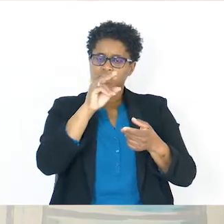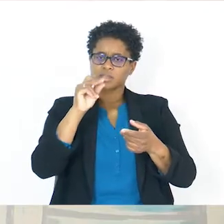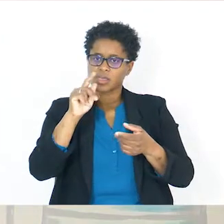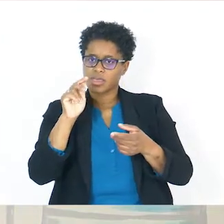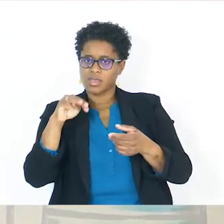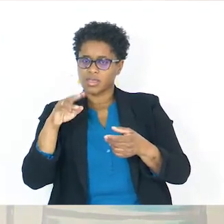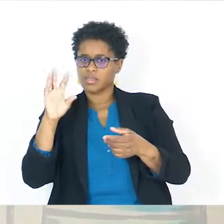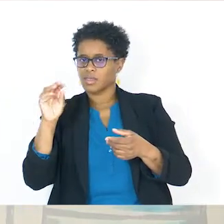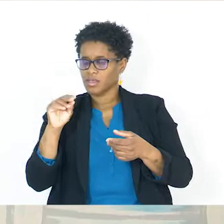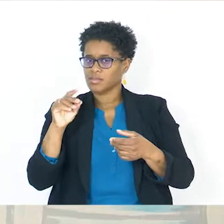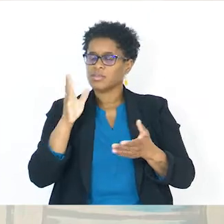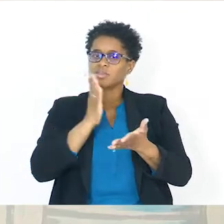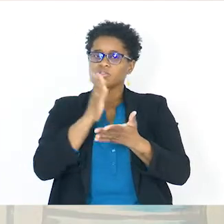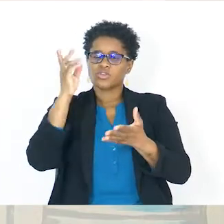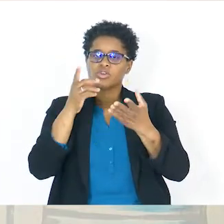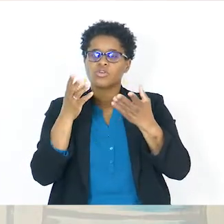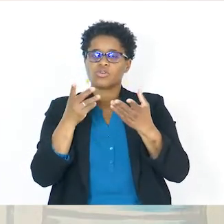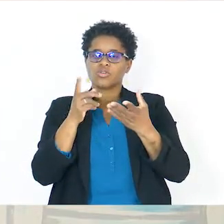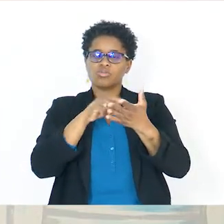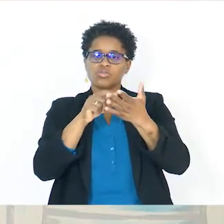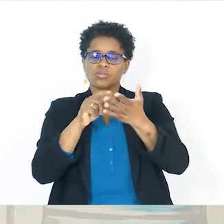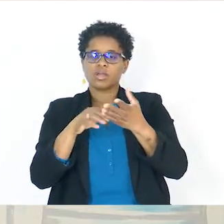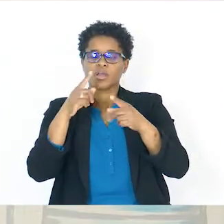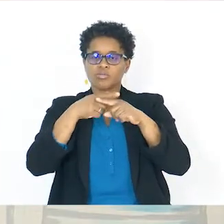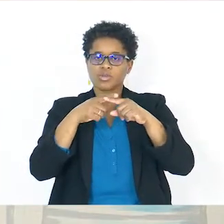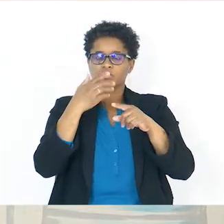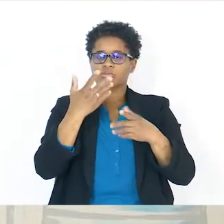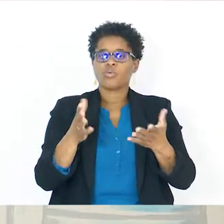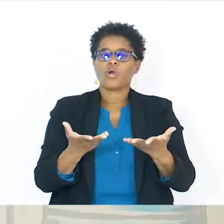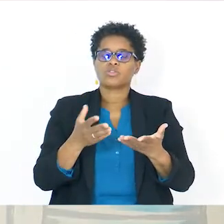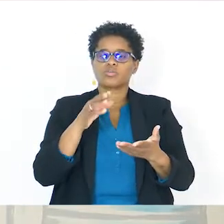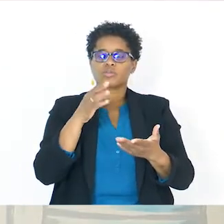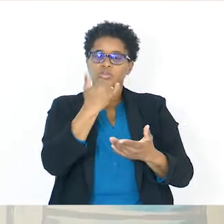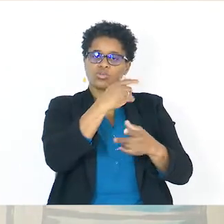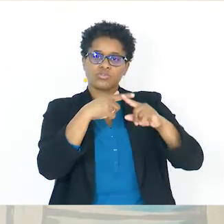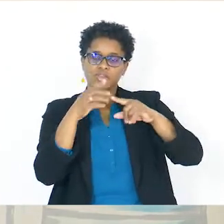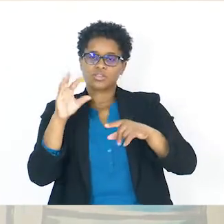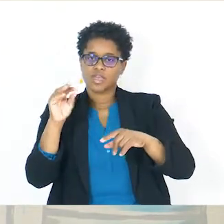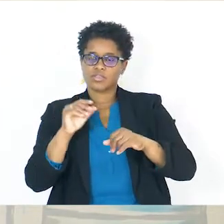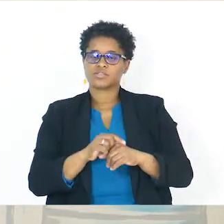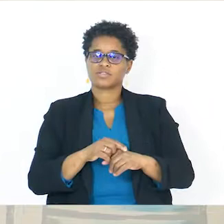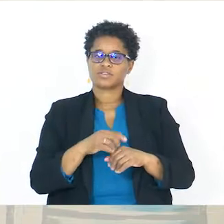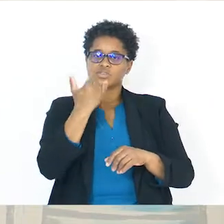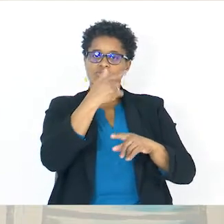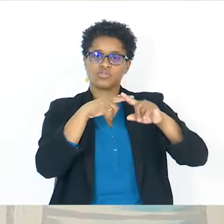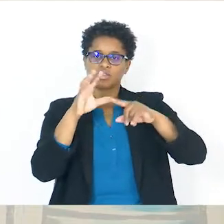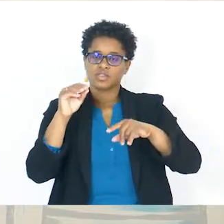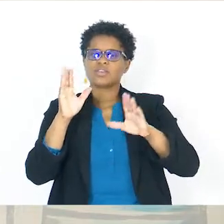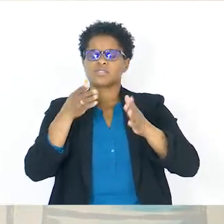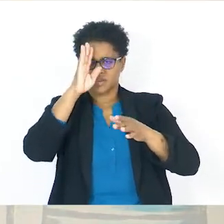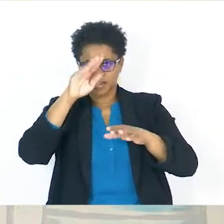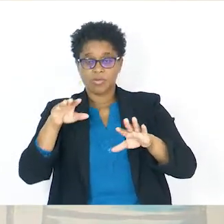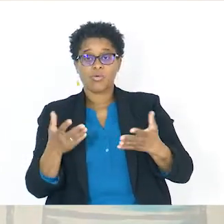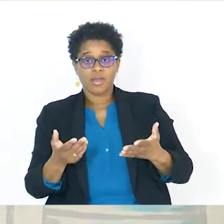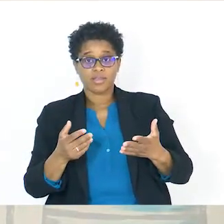Então, vamos lá. É só multiplicar quanto por 10? 2 vezes 10. 2 vezes 10 já